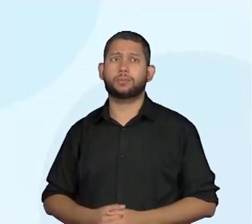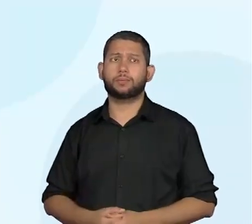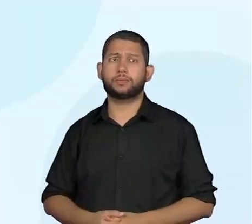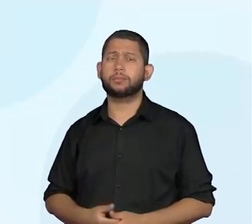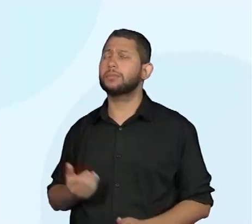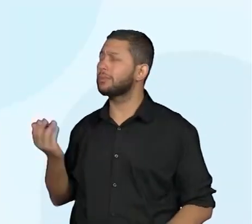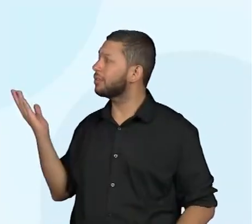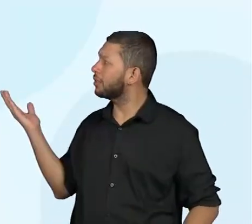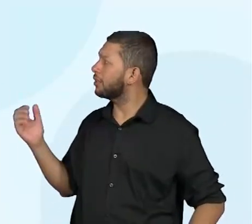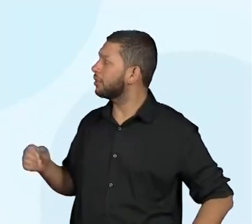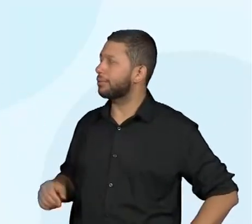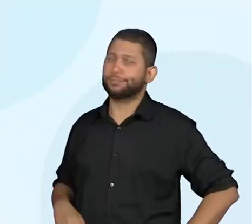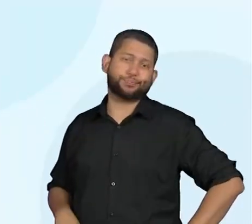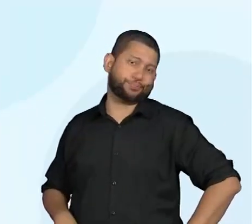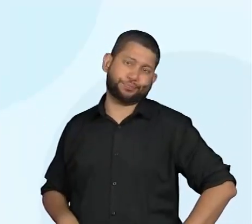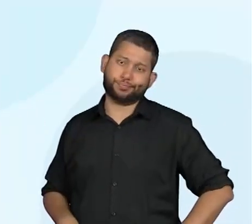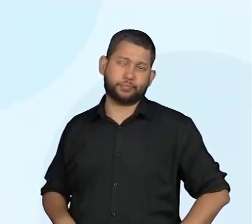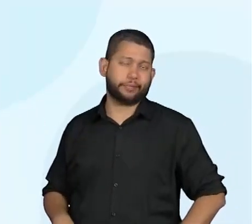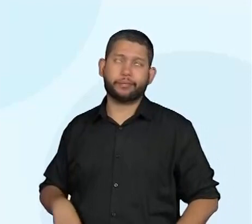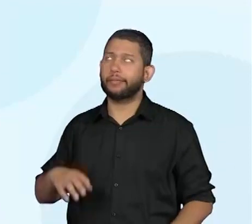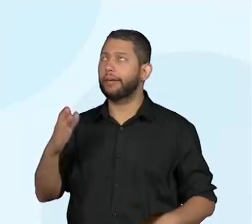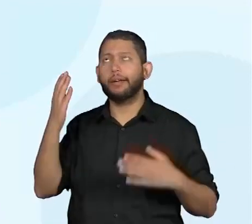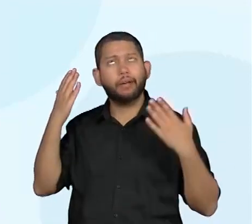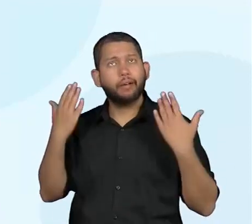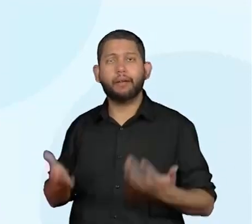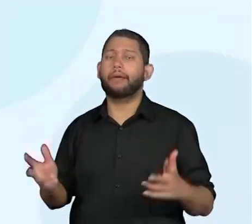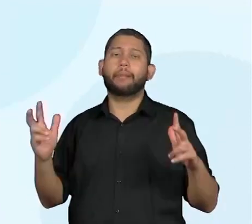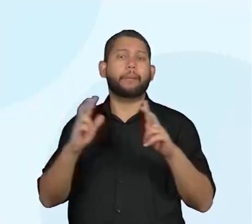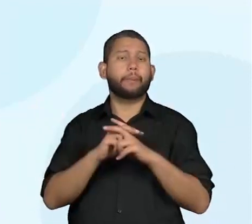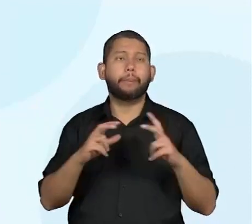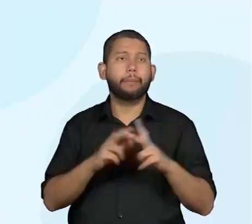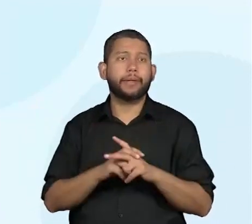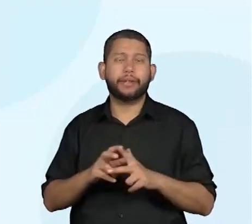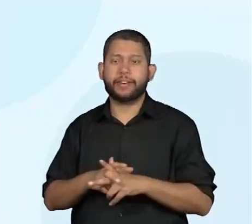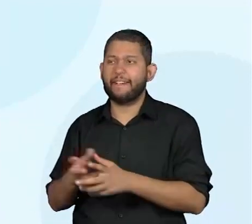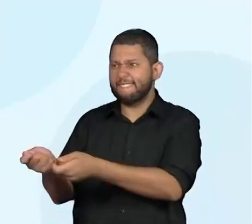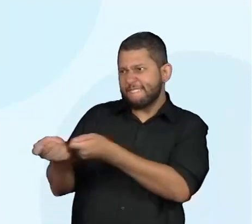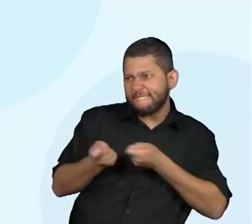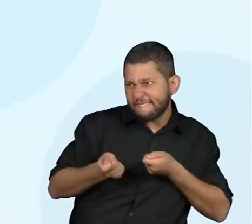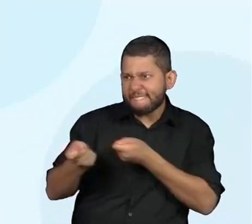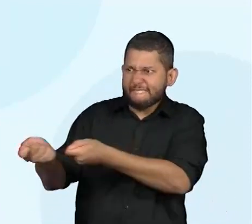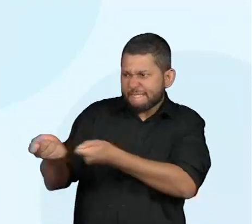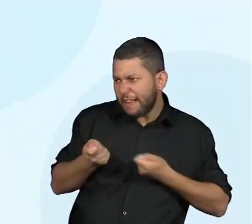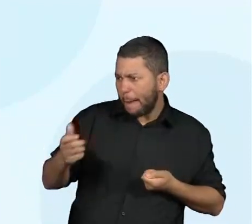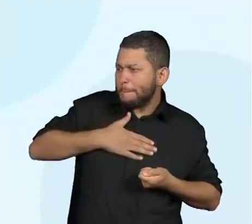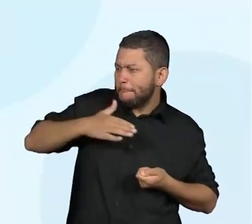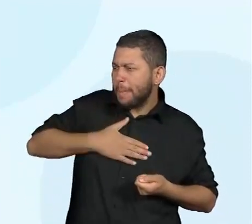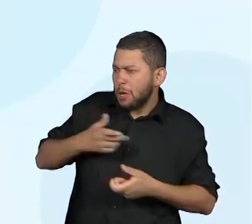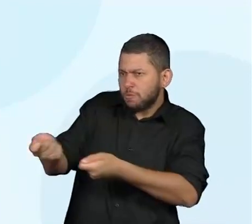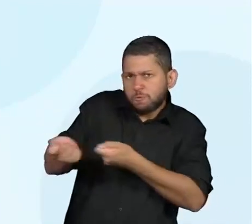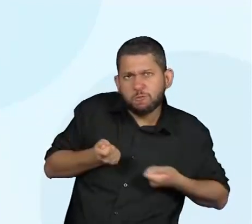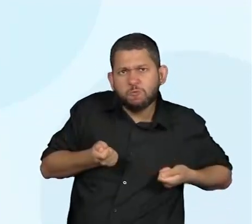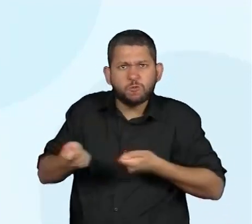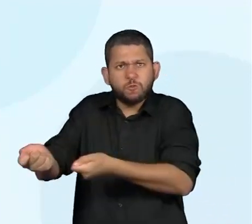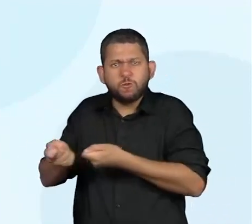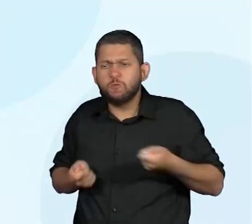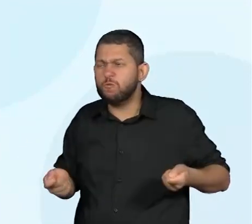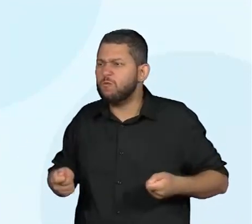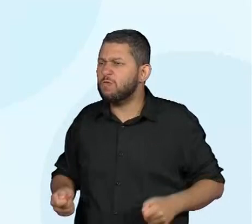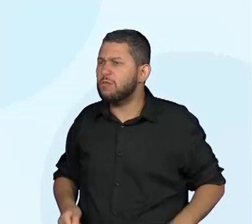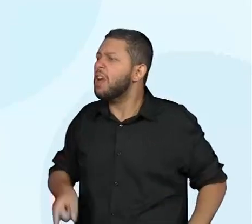E aqui, professora Adriana? Isso aí tá claro que é briga, né? Olha lá, disputando o brinquedo. Briga, né? Sem respeito